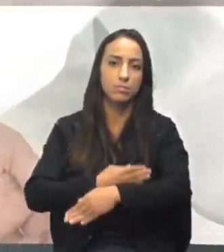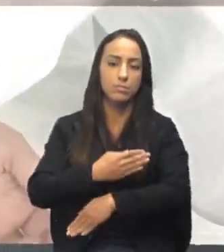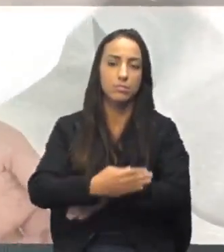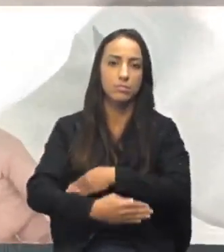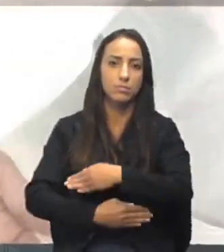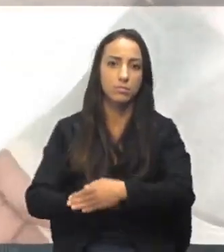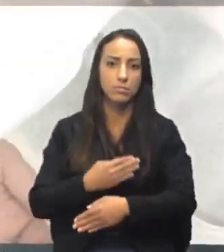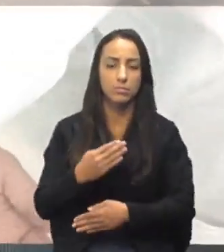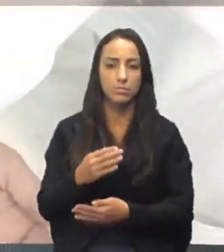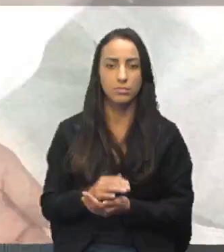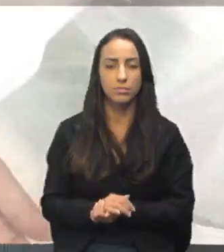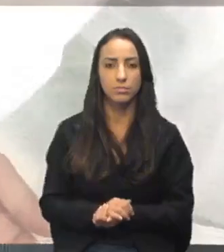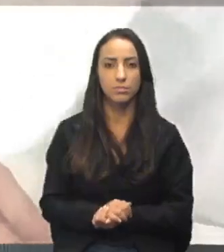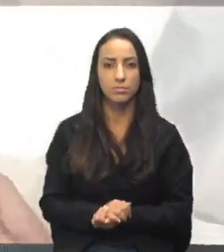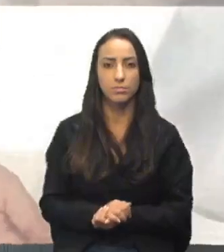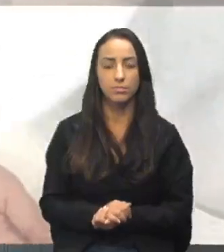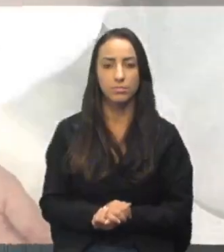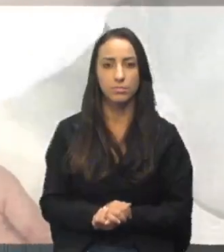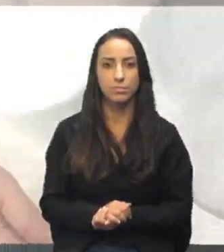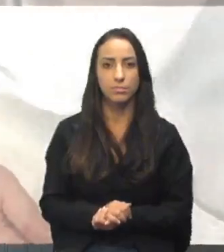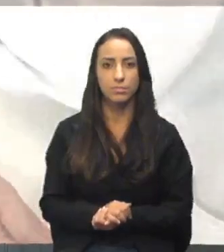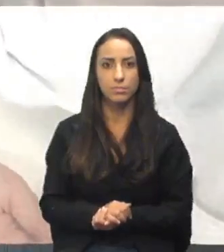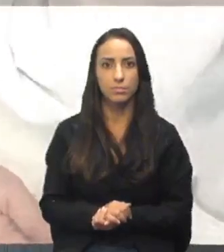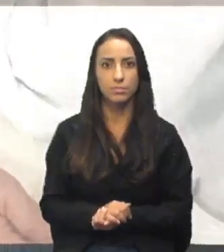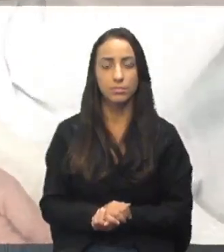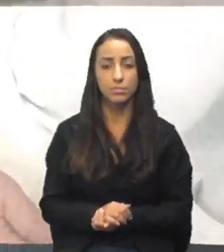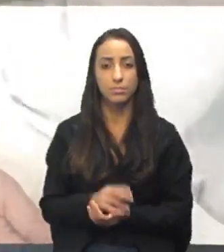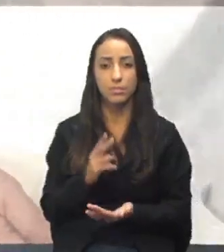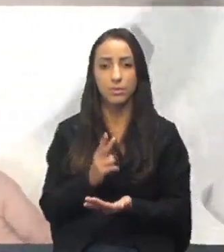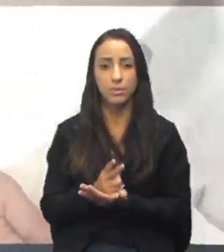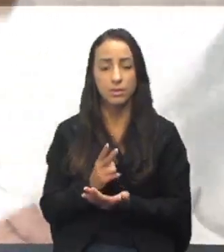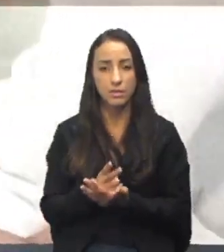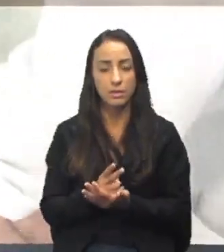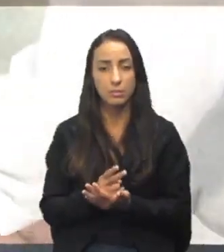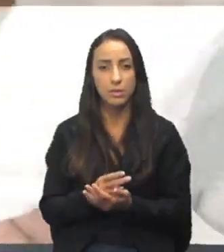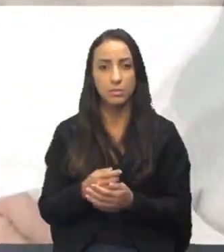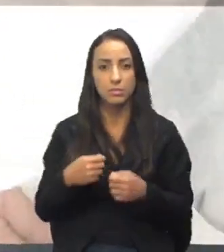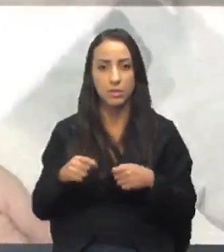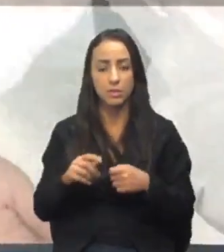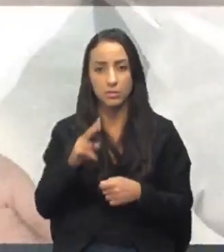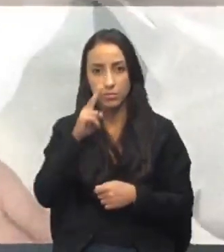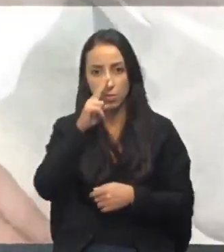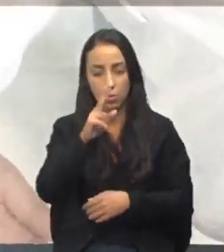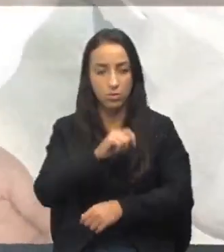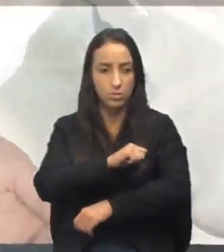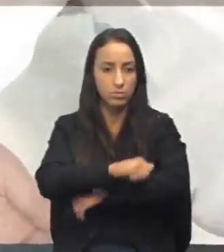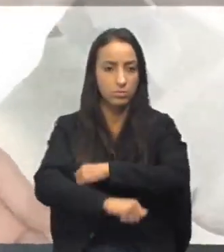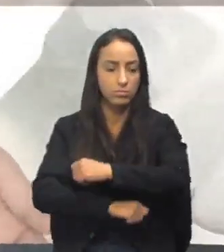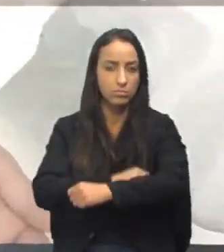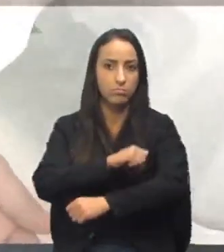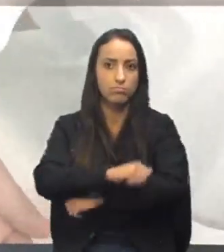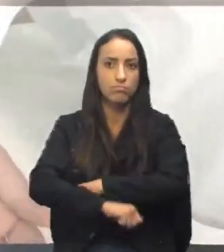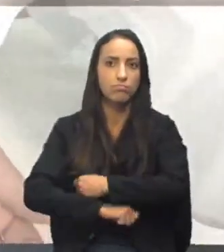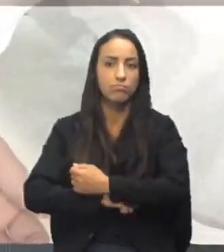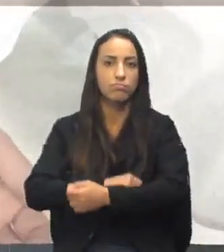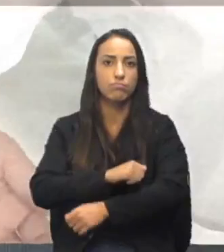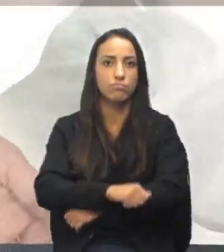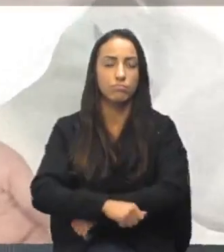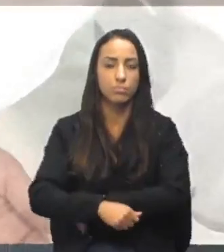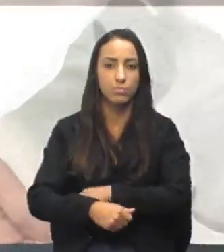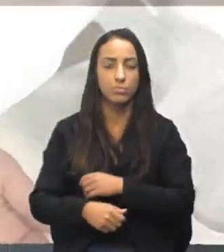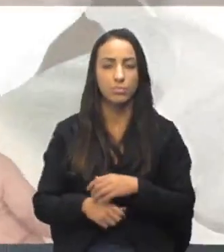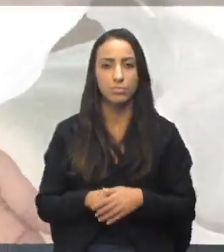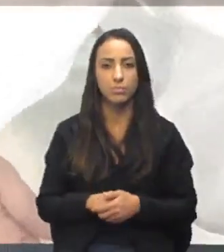circular unidirecional, sempre exercendo uma tensão na atadura para facilitar